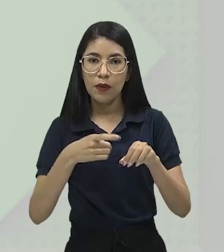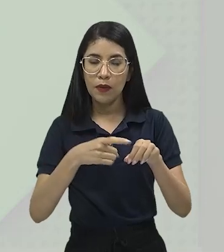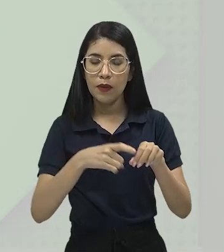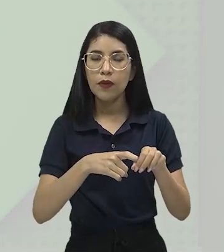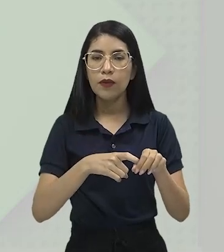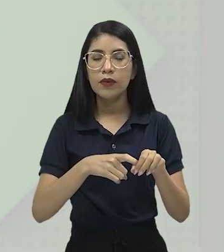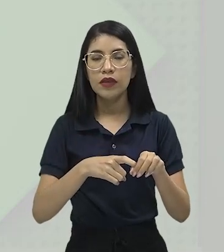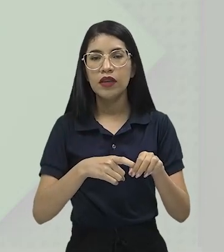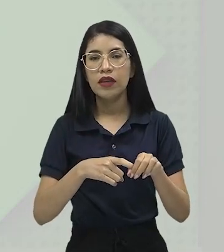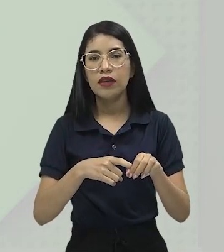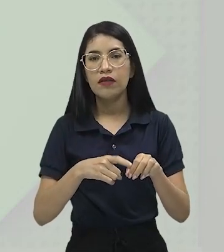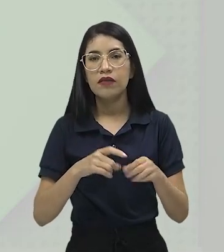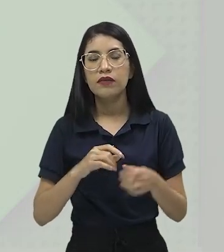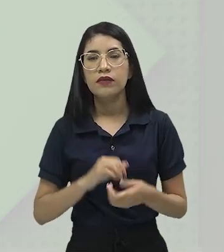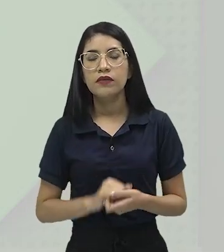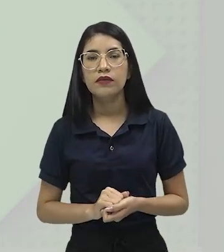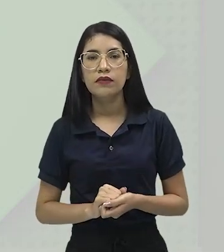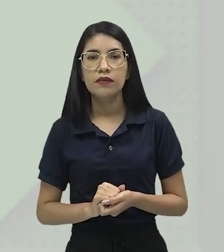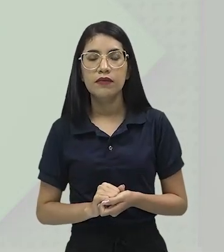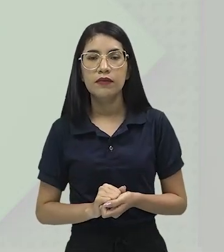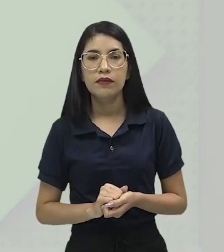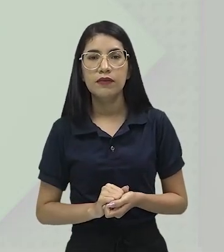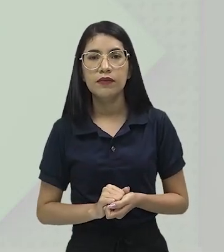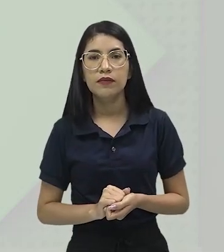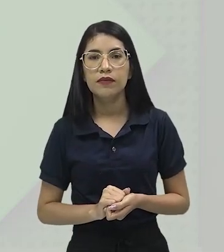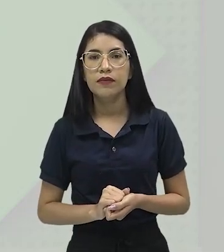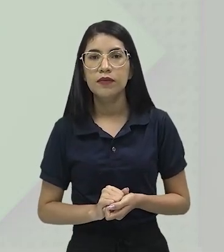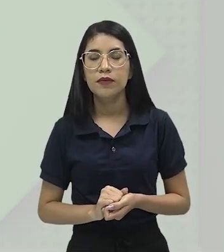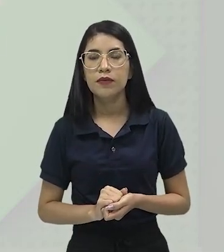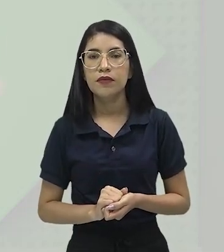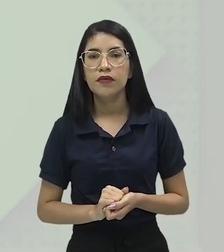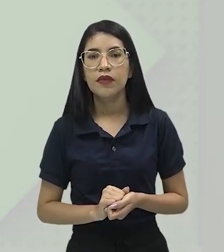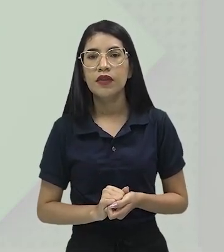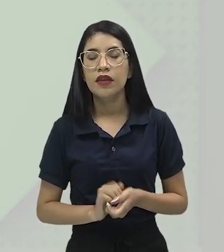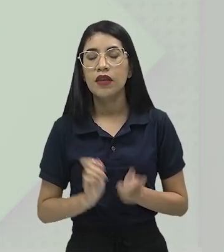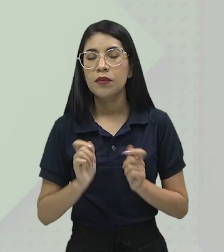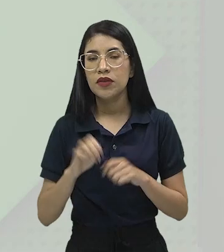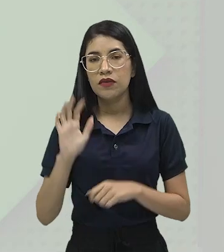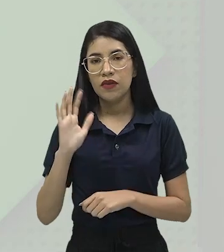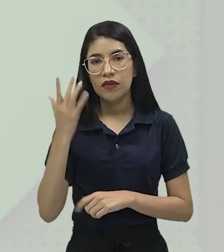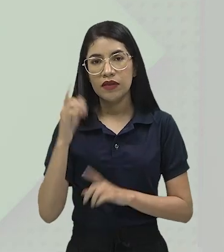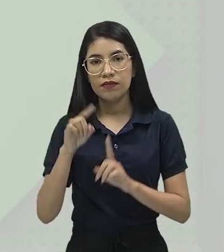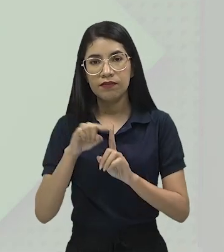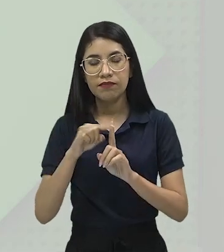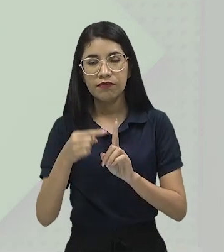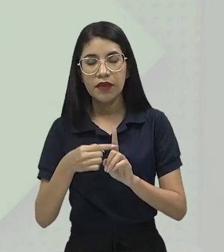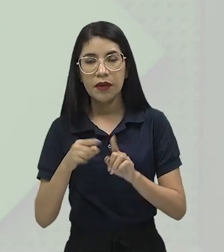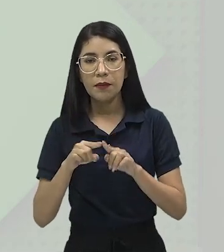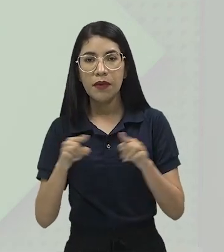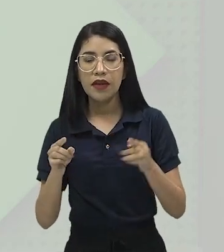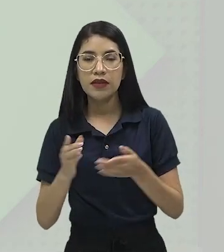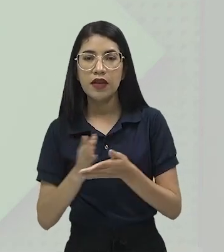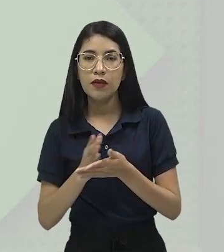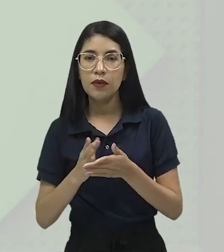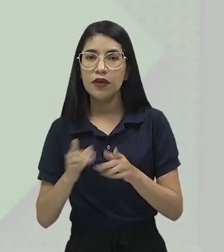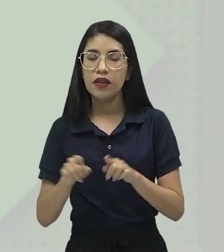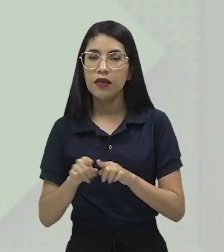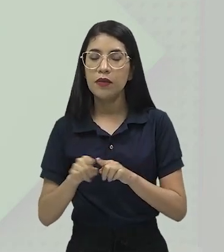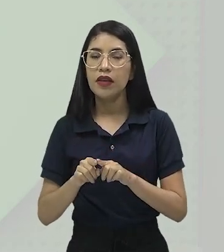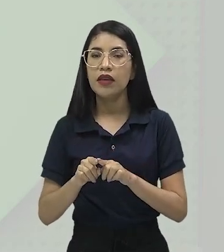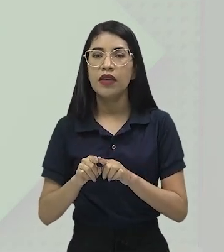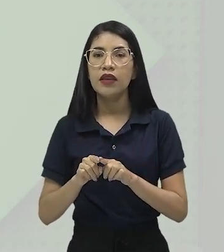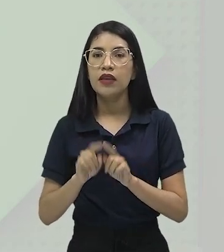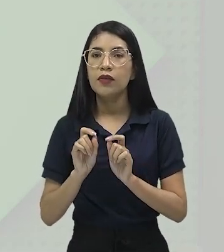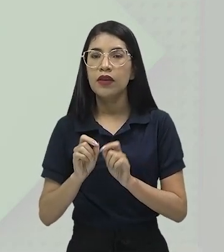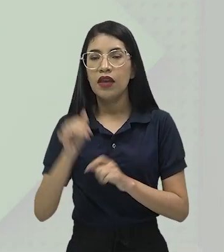vão impedir que o espermatozoide chegue até o ovócito e assim ocorra uma fecundação. Mas tem aqueles que podem, além